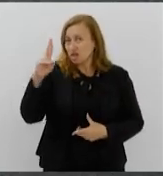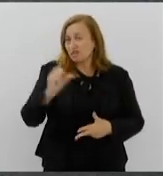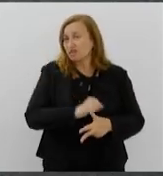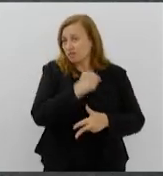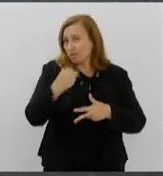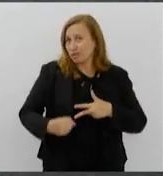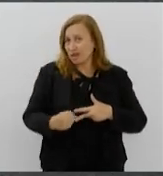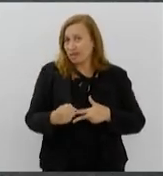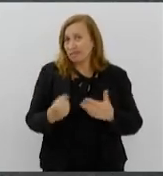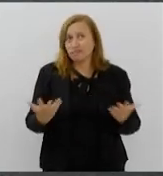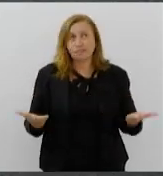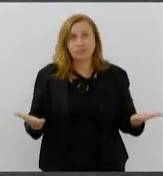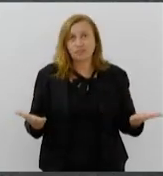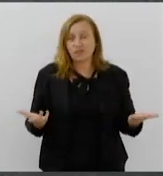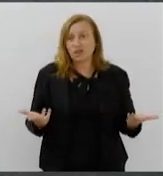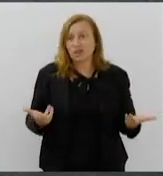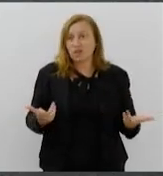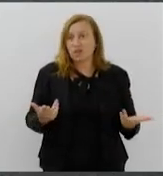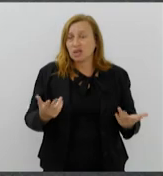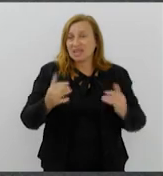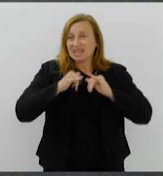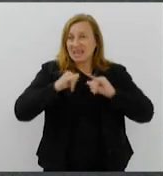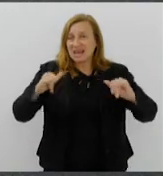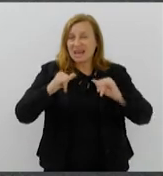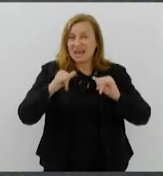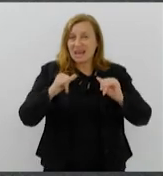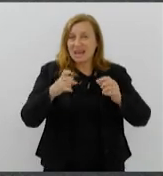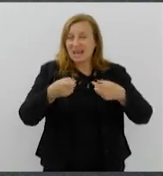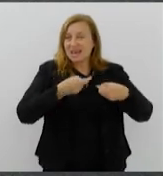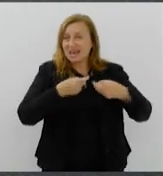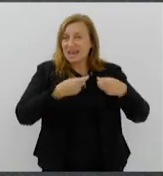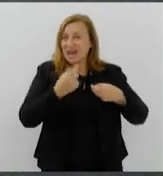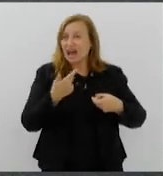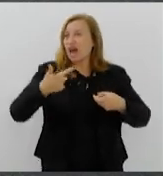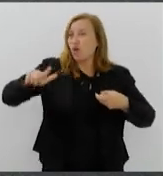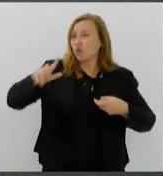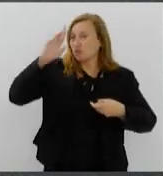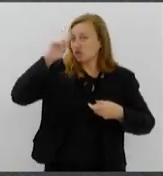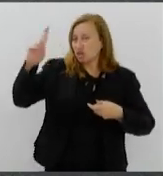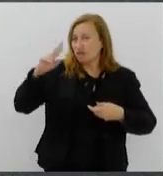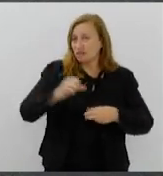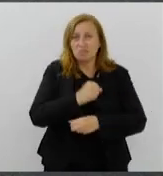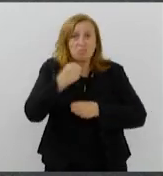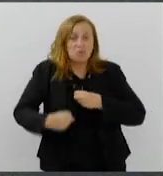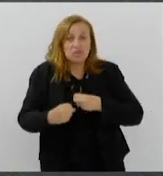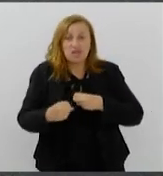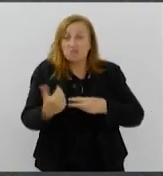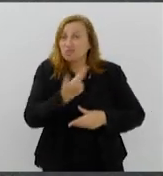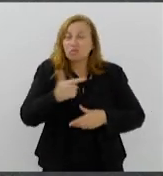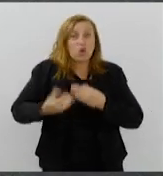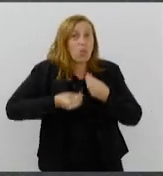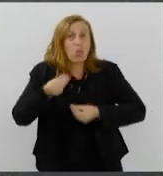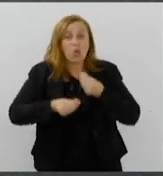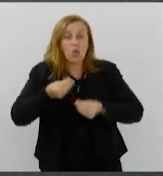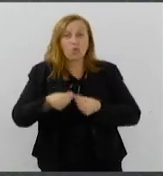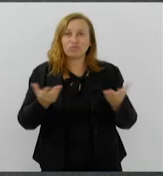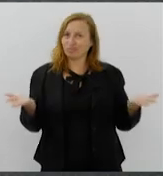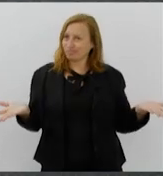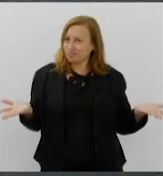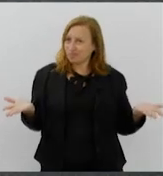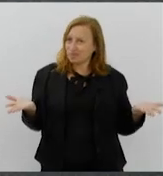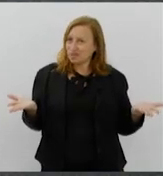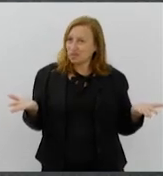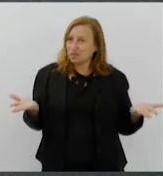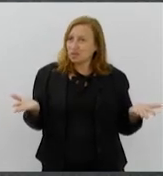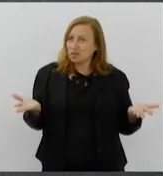poder não declara guerra a outro chefe de poder. Que declaração de guerra é essa? O que é